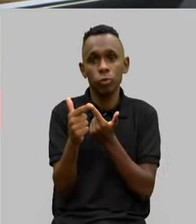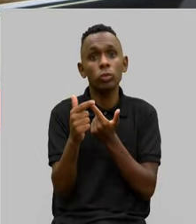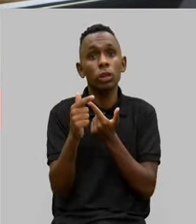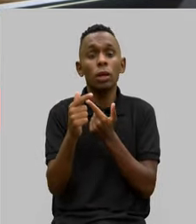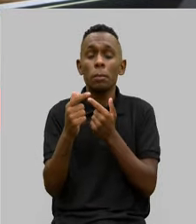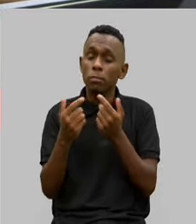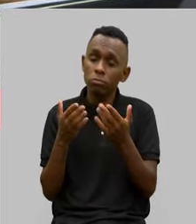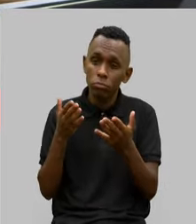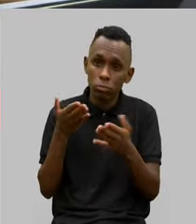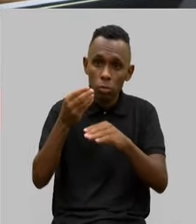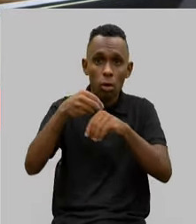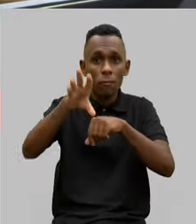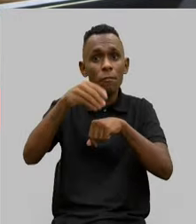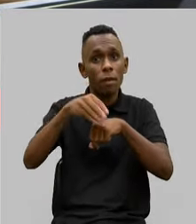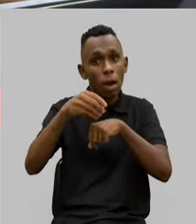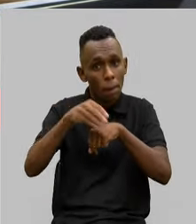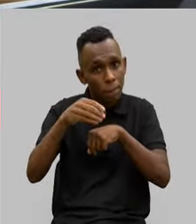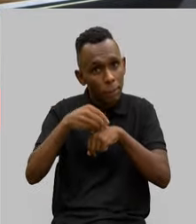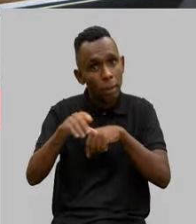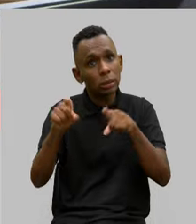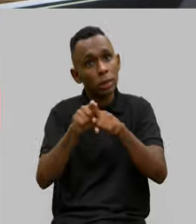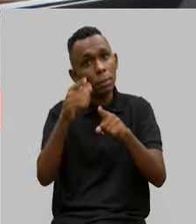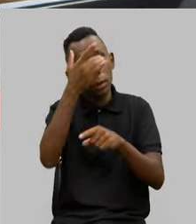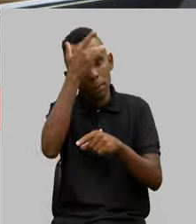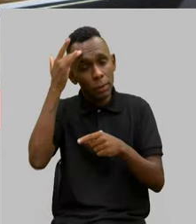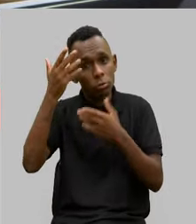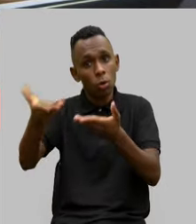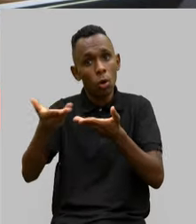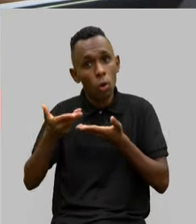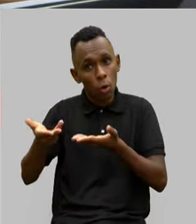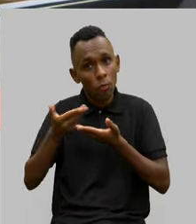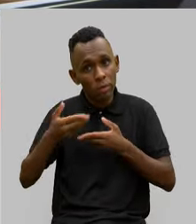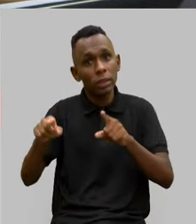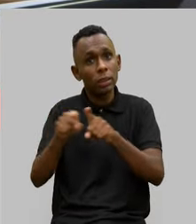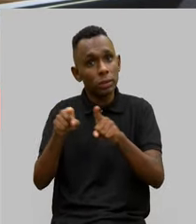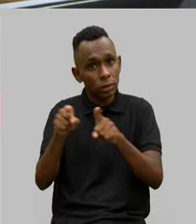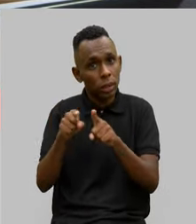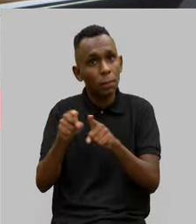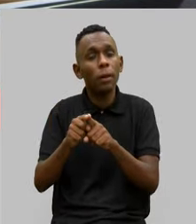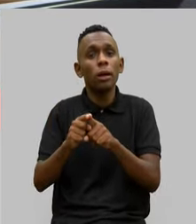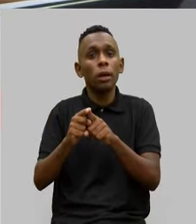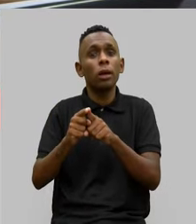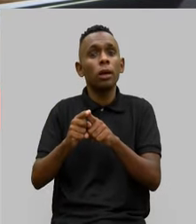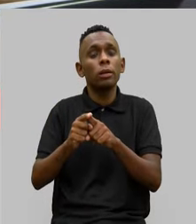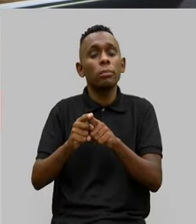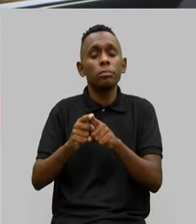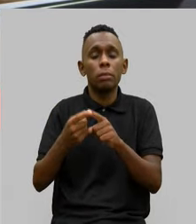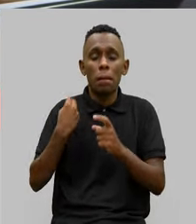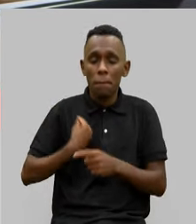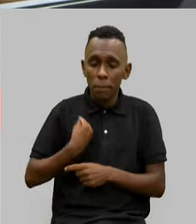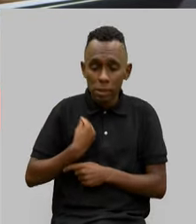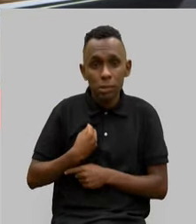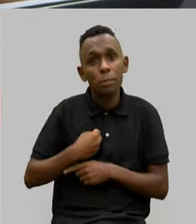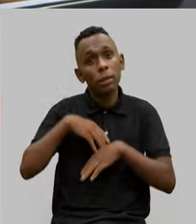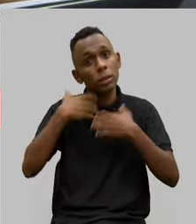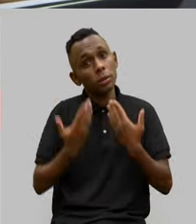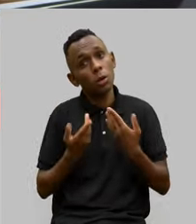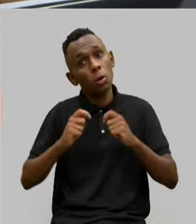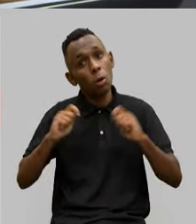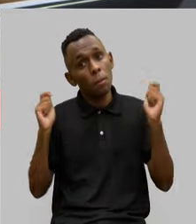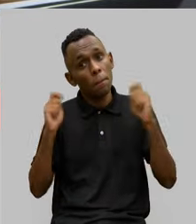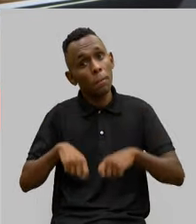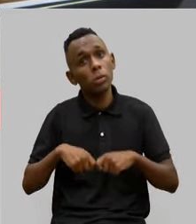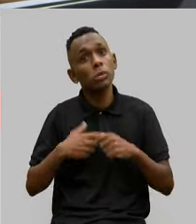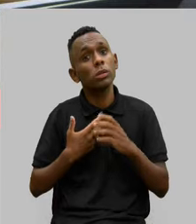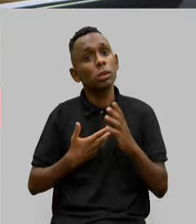encaminhamentos que terão encaminhamentos as pessoas serão convidadas né para fazer parte desses encaminhamentos então se nós pudermos nessa